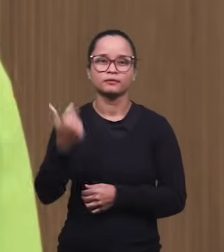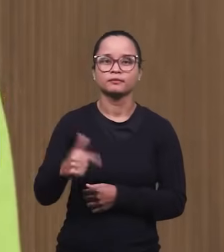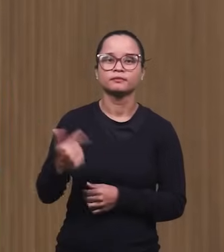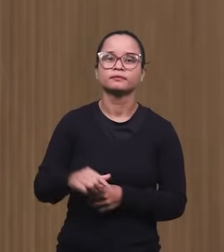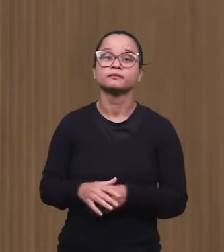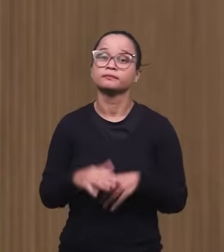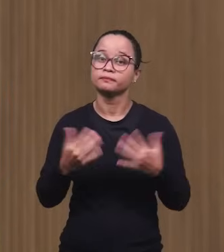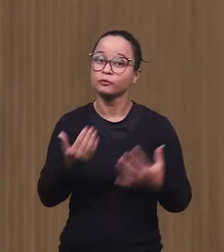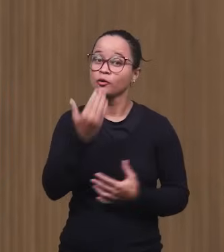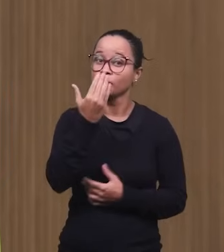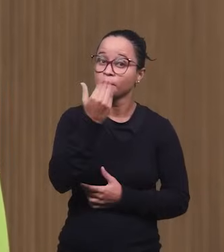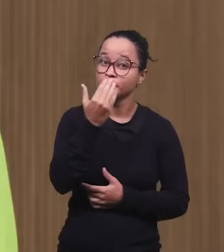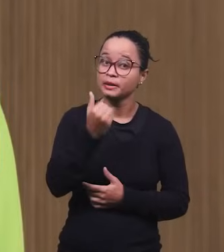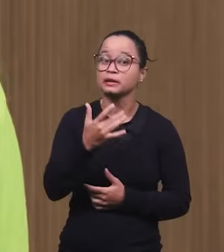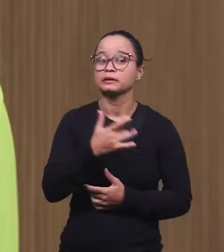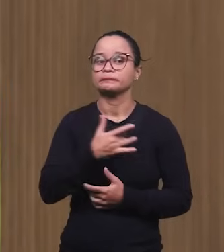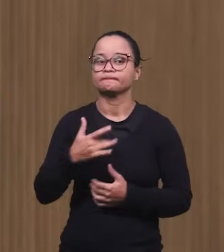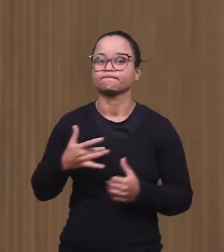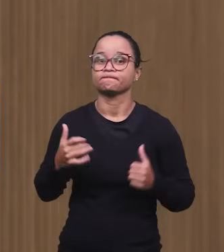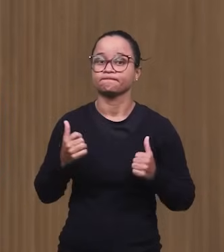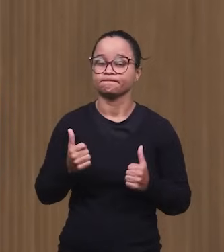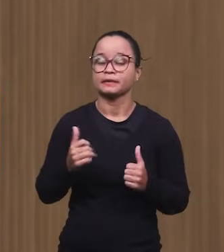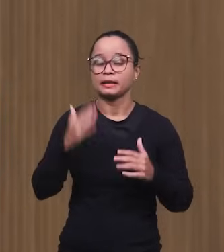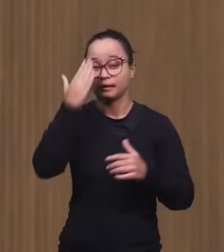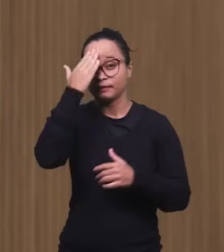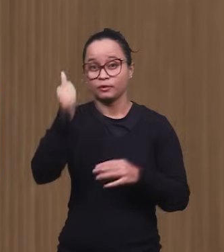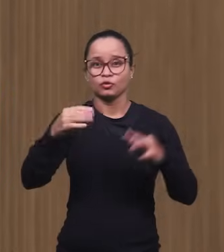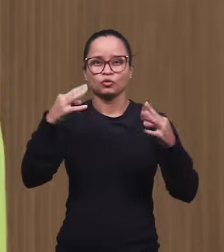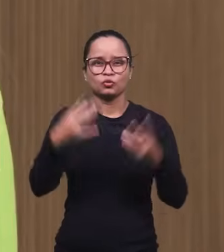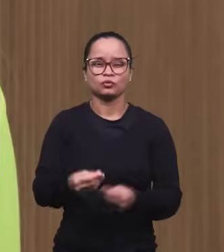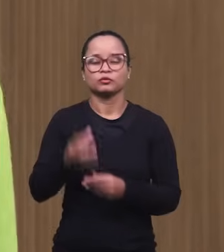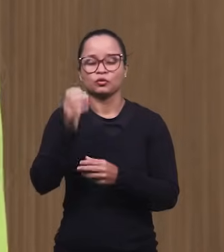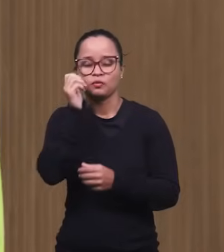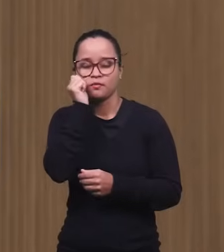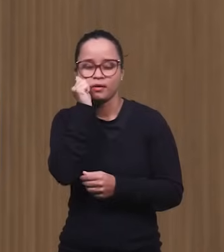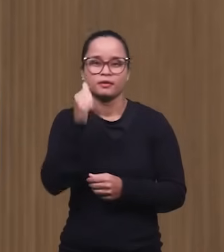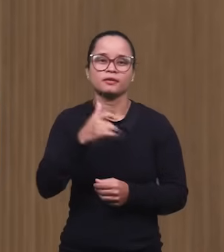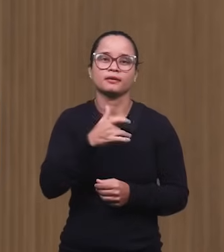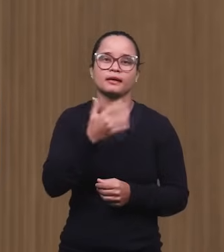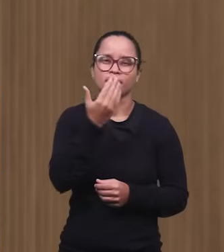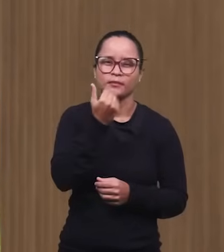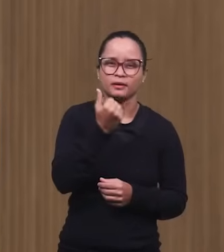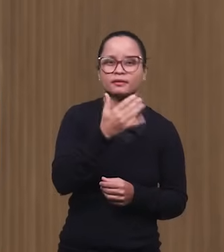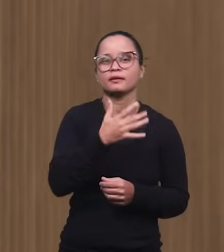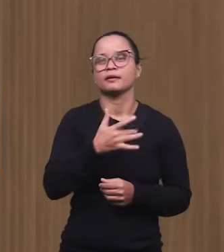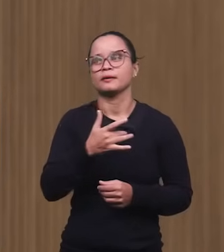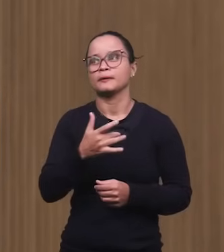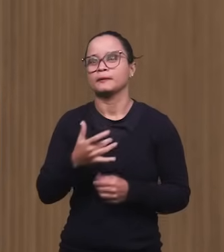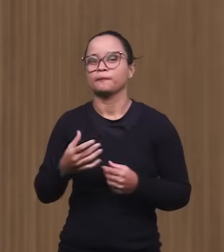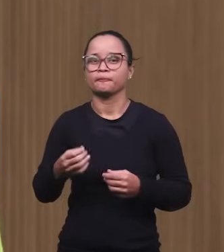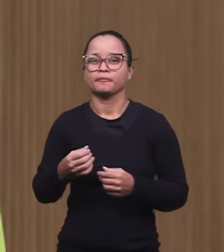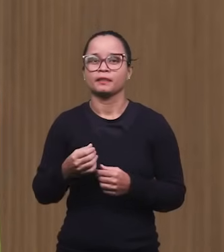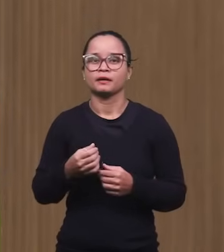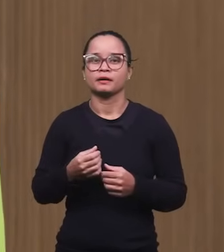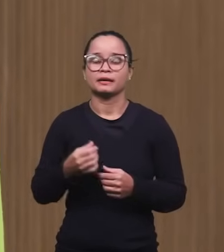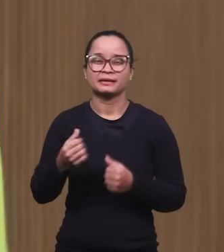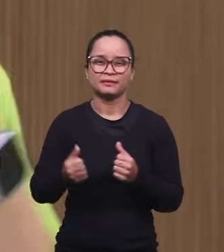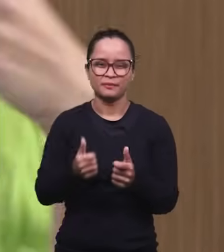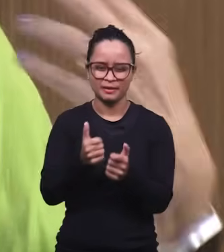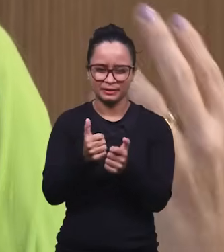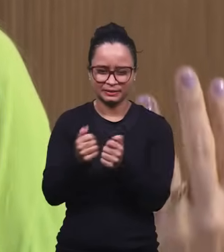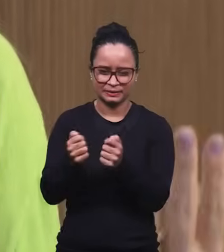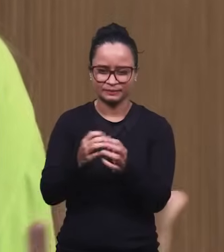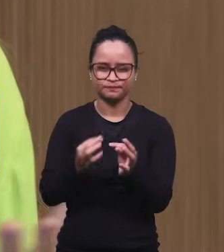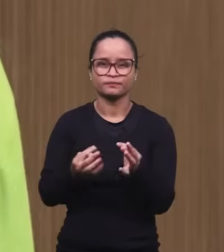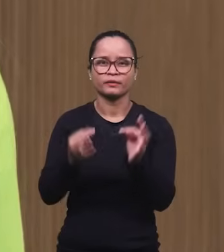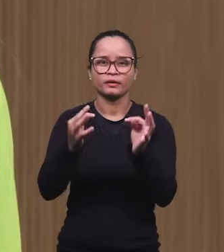Muito importante. Uma alimentação adequada. Nós sabemos que tudo isso, sono, alimentação, excesso de eletrônicos,